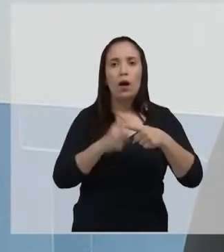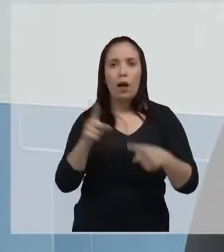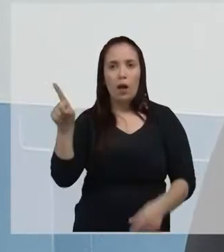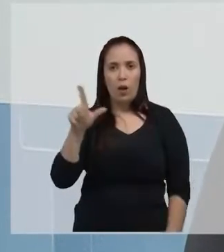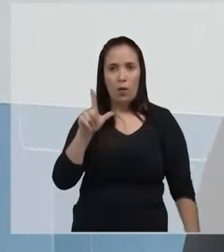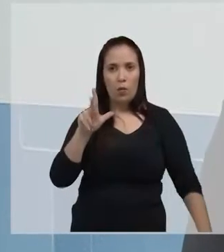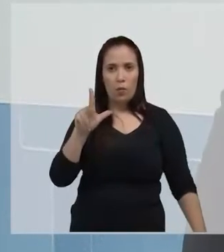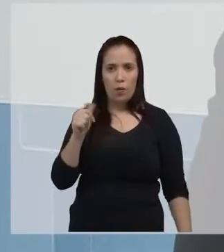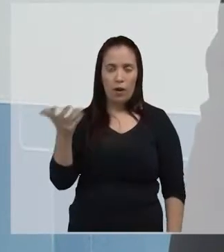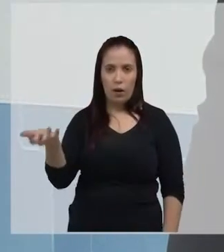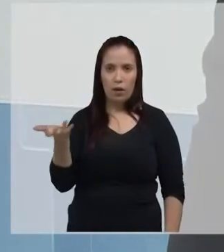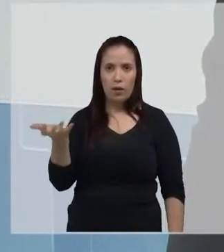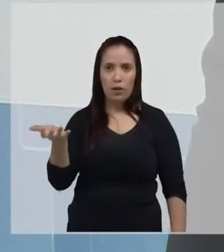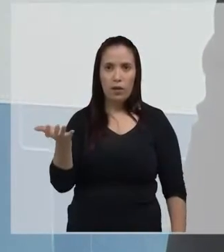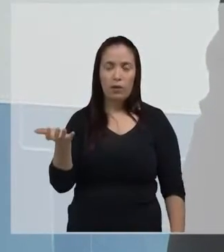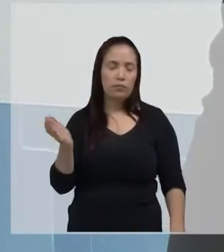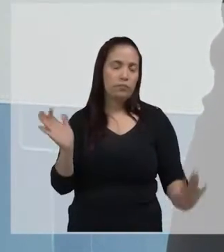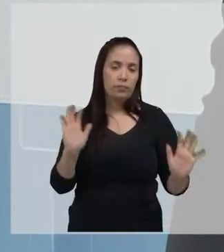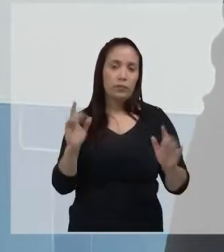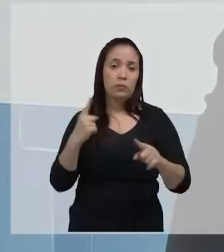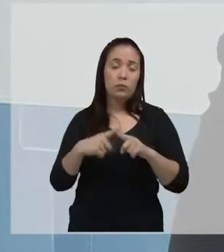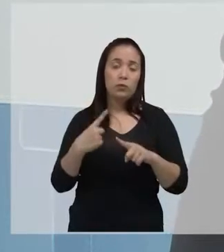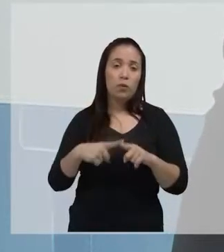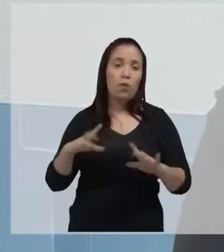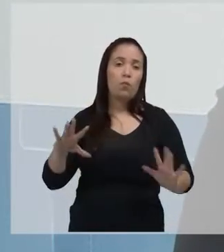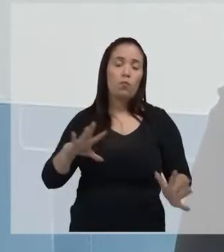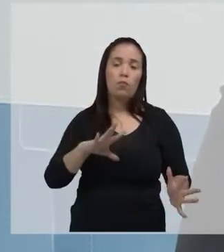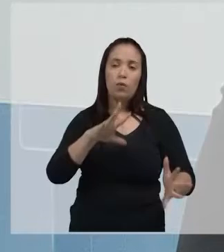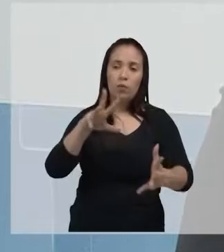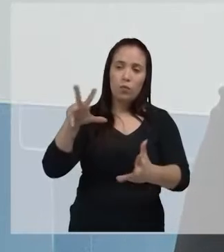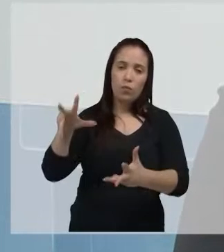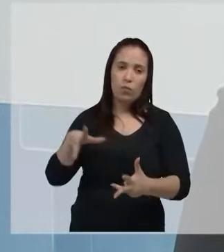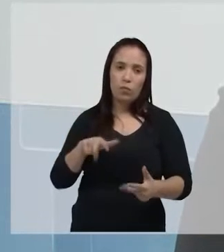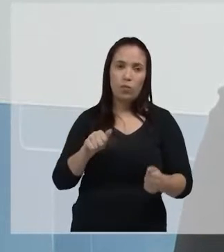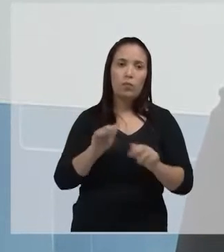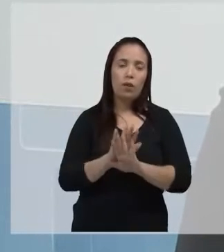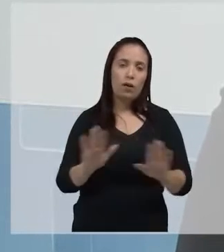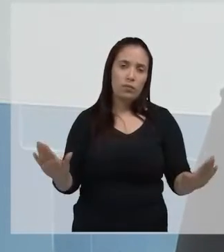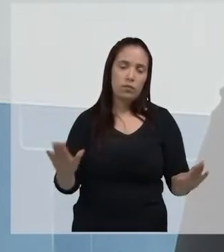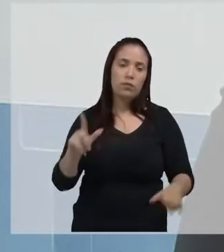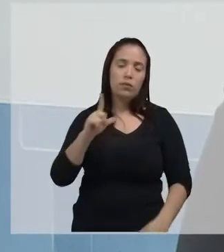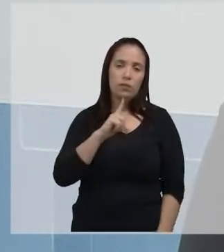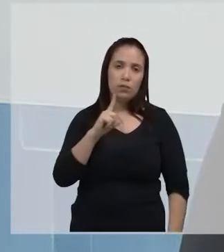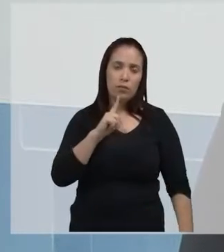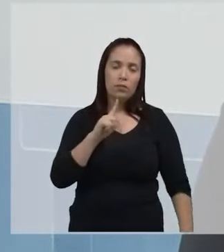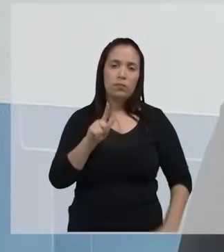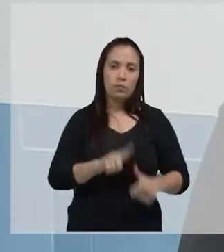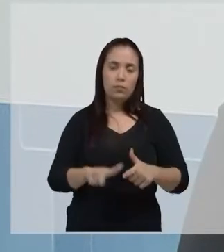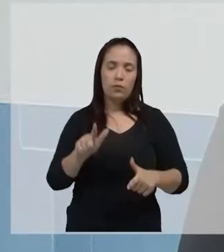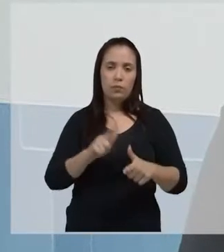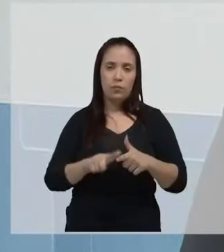porque o momento do mundo era propício a que o Brasil ficasse do jeito que ficou.